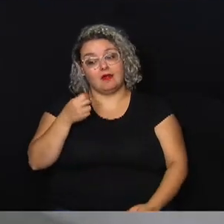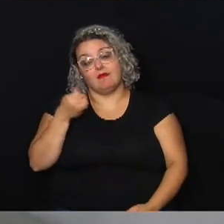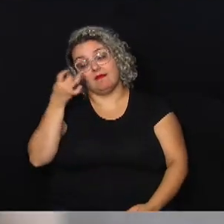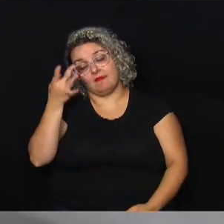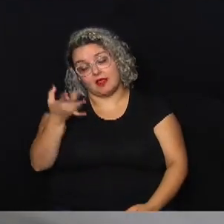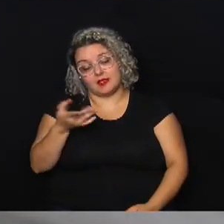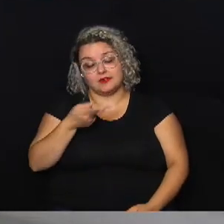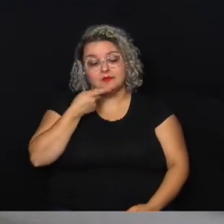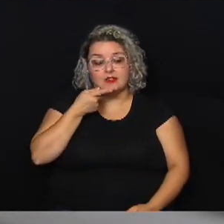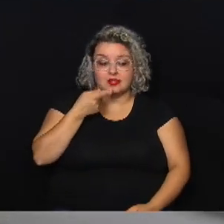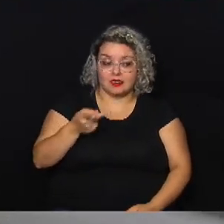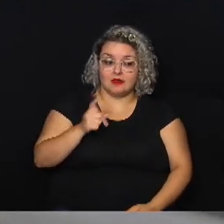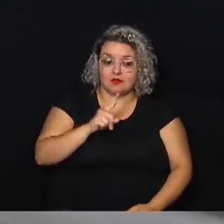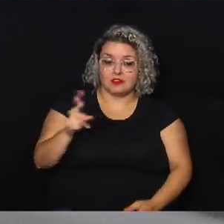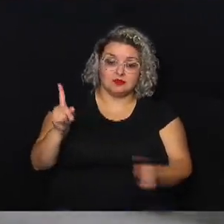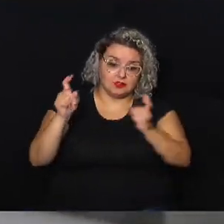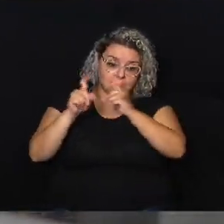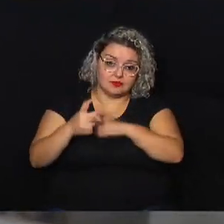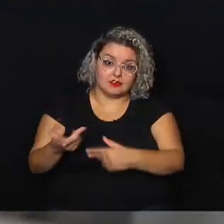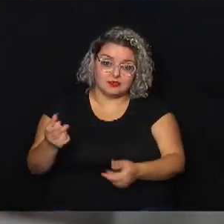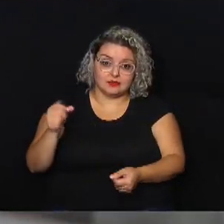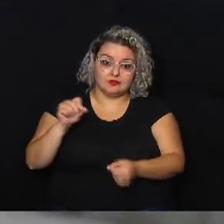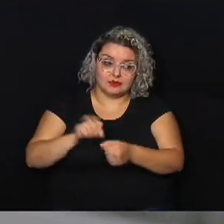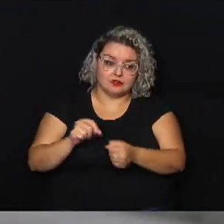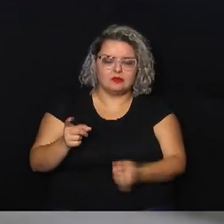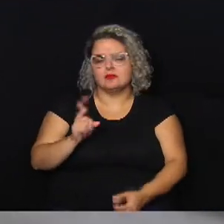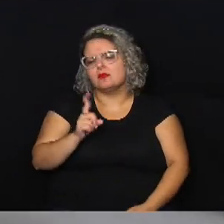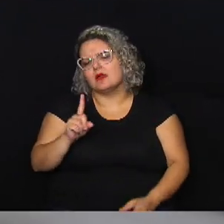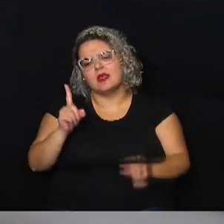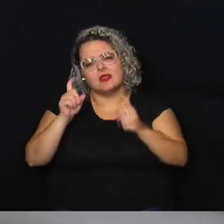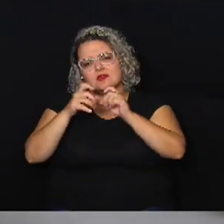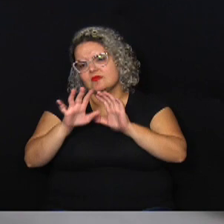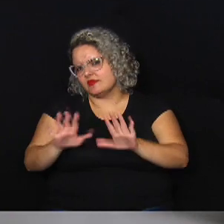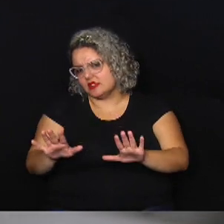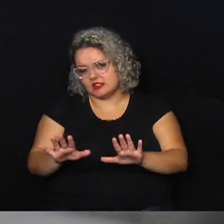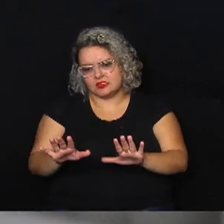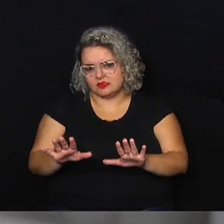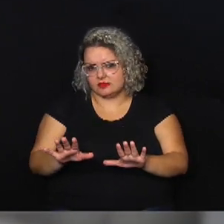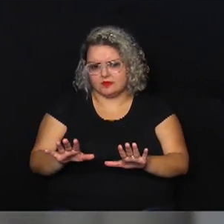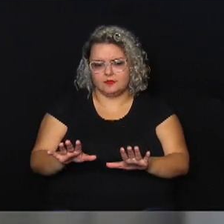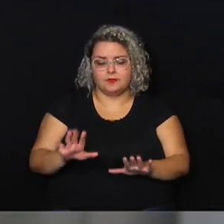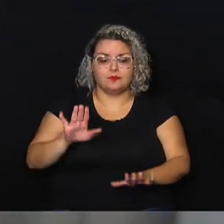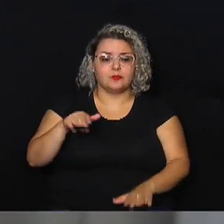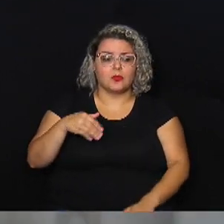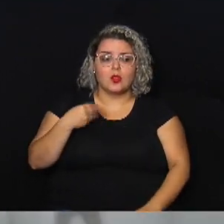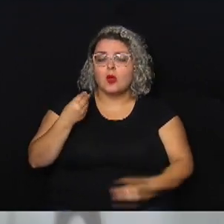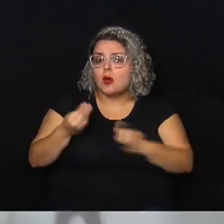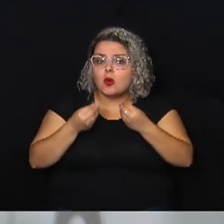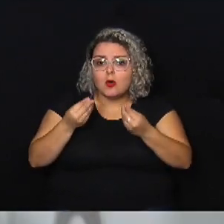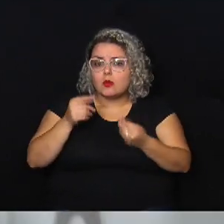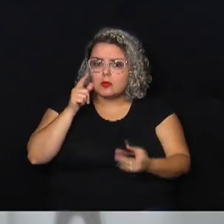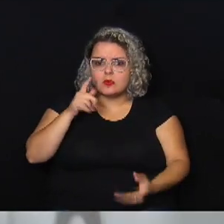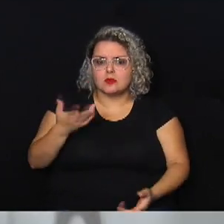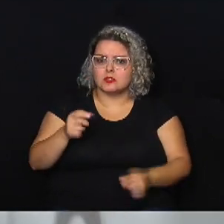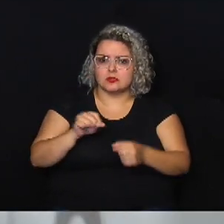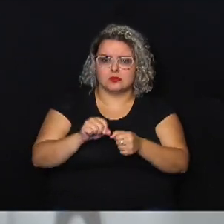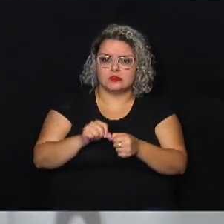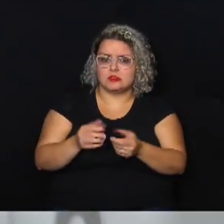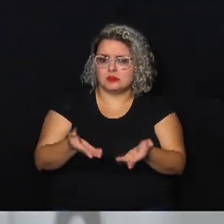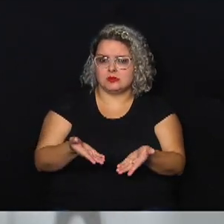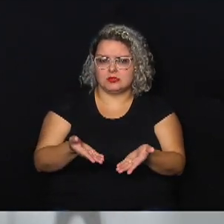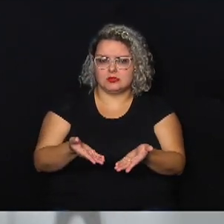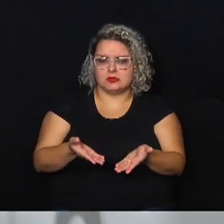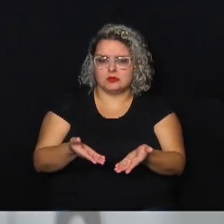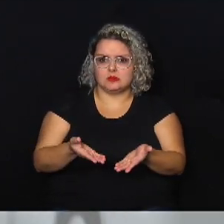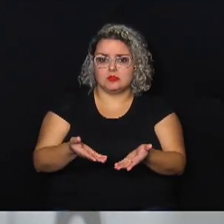difícil. Quando você tem essa orientação, aí você vai assim, como eu vou conseguir fazer isso? E